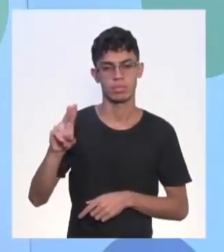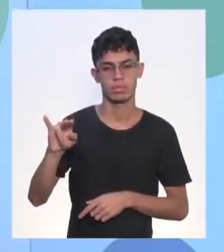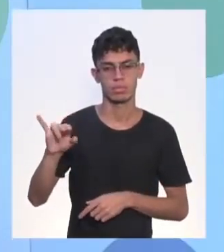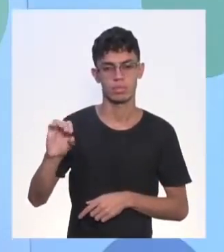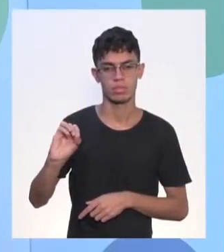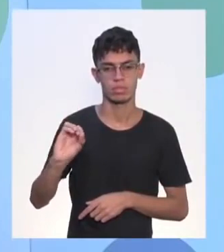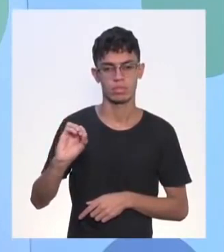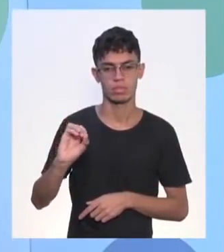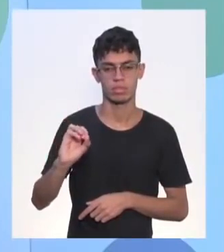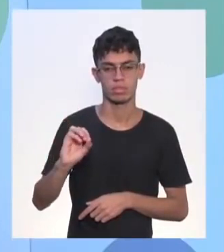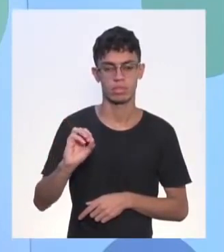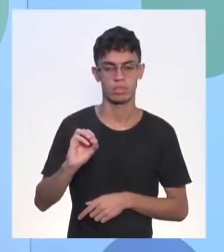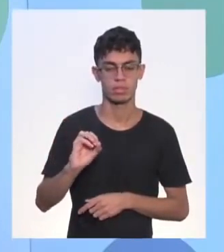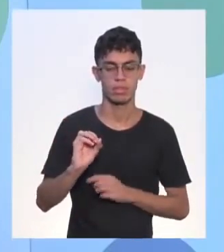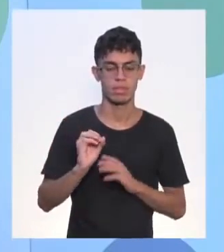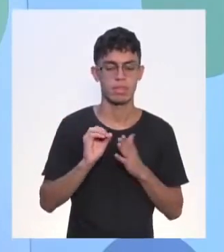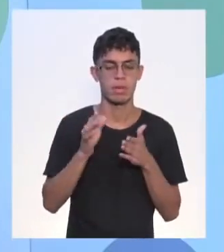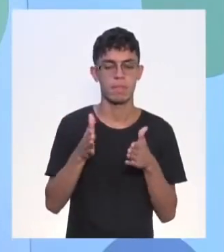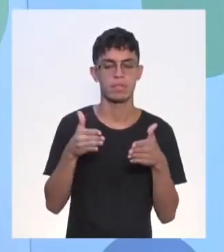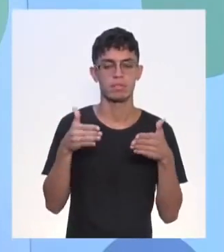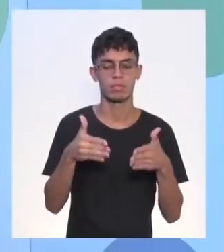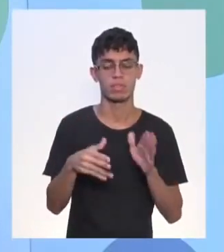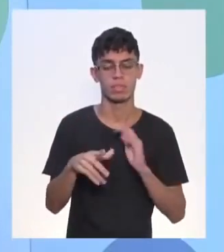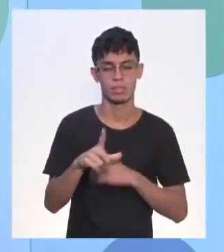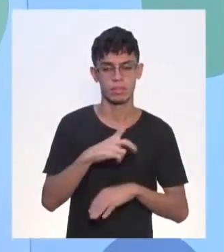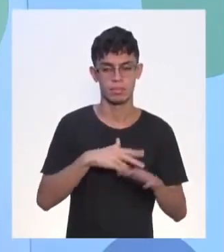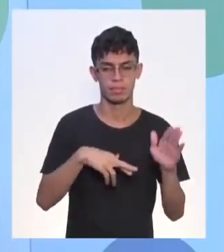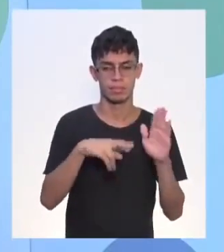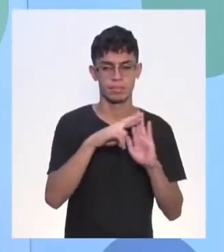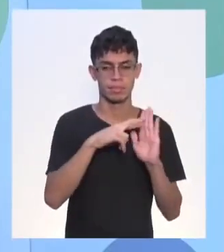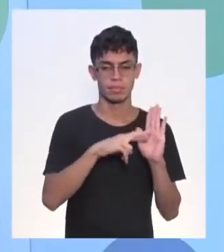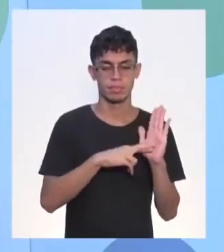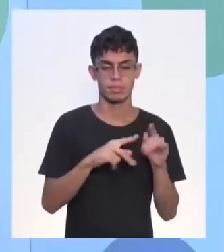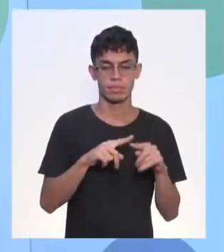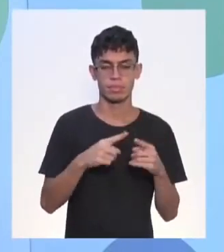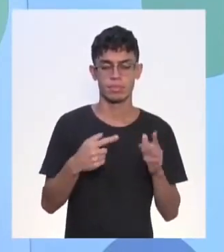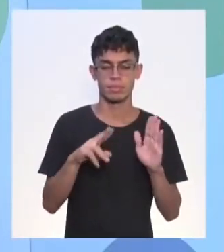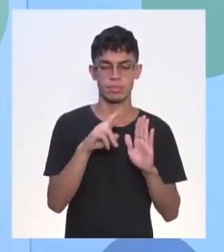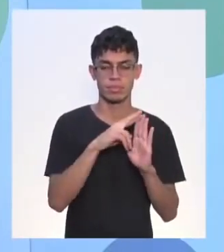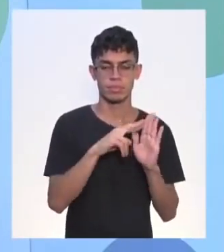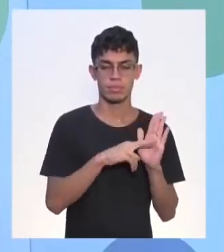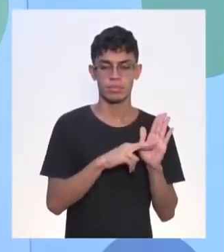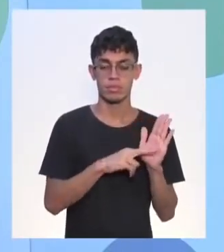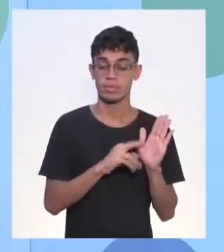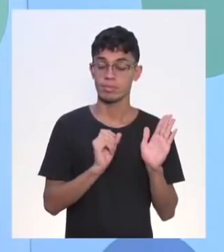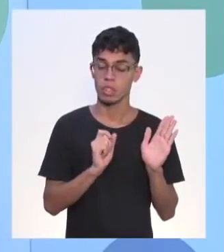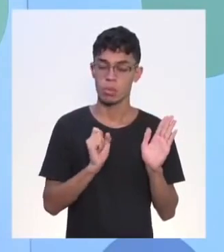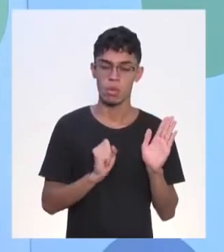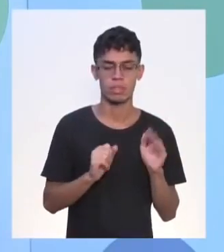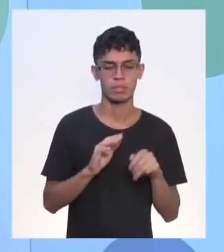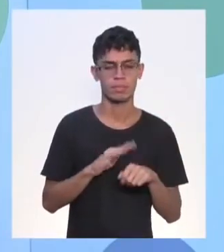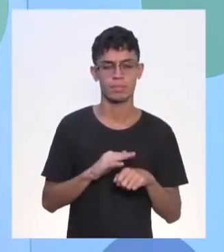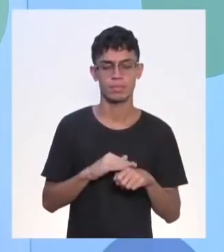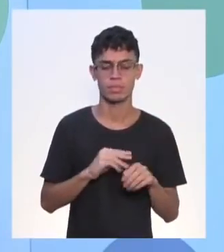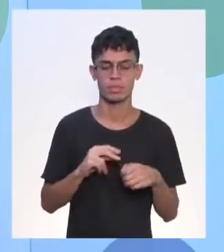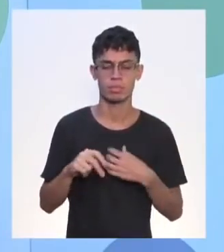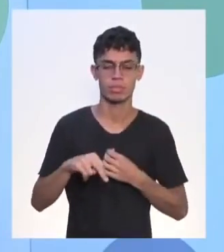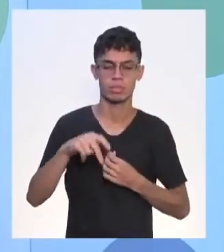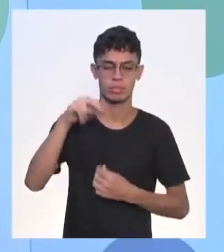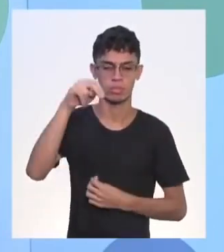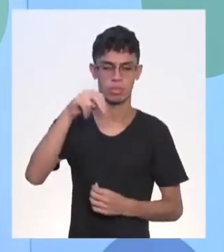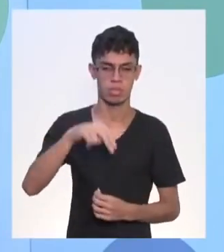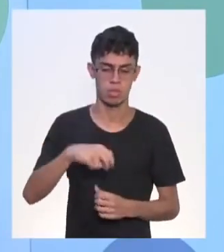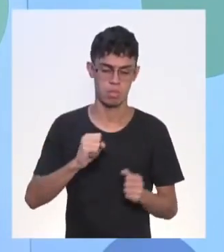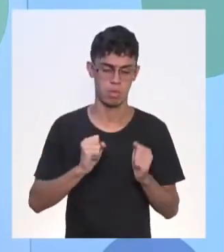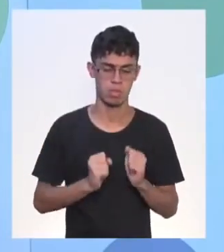coisas não são estanques, né? A gente tem regras, mas sempre tem aquela regra que vai ter exceção. Esses verbos sobem e descem, eles podem